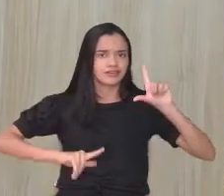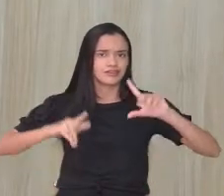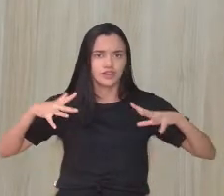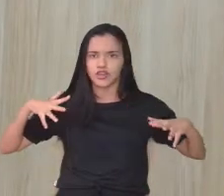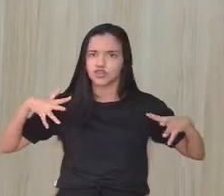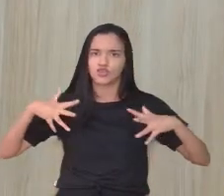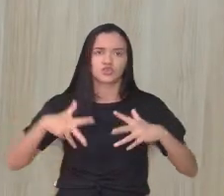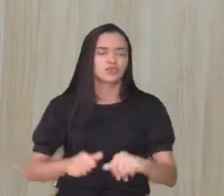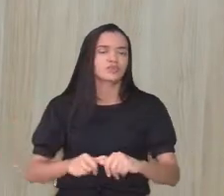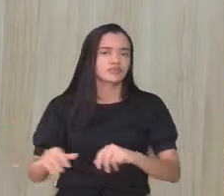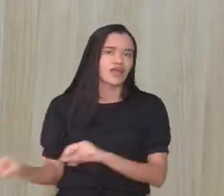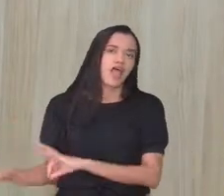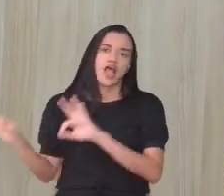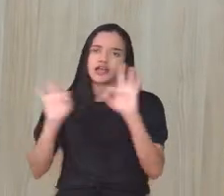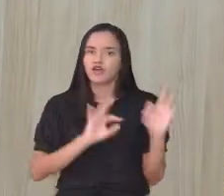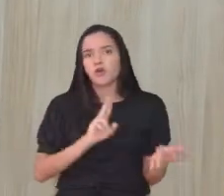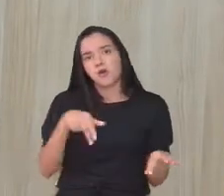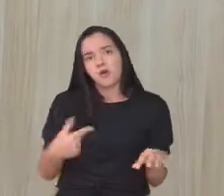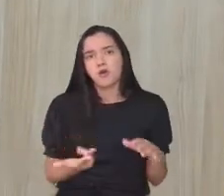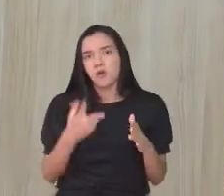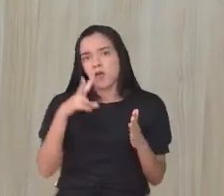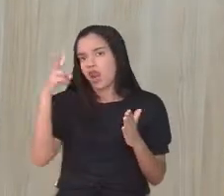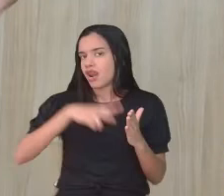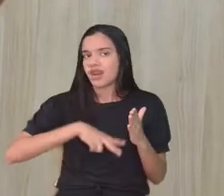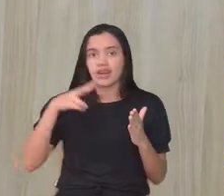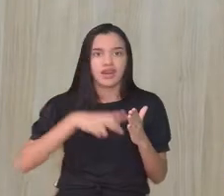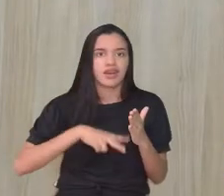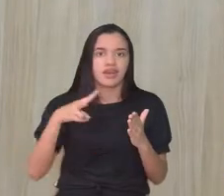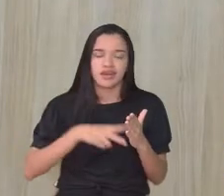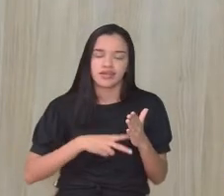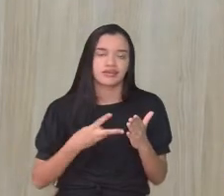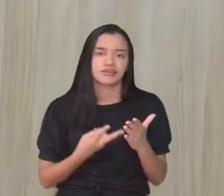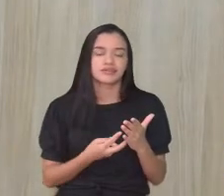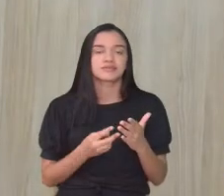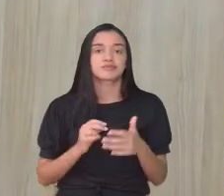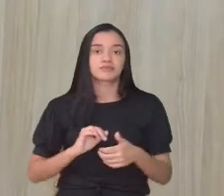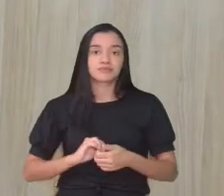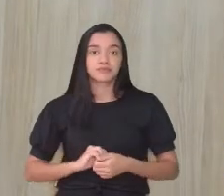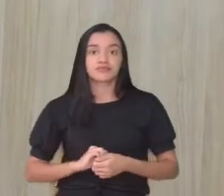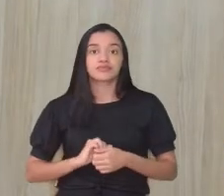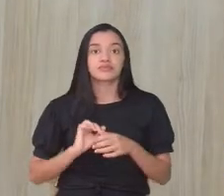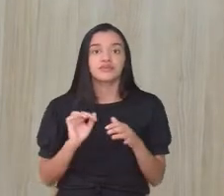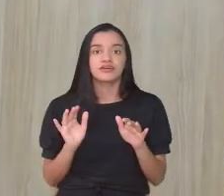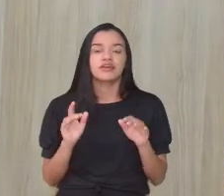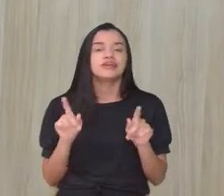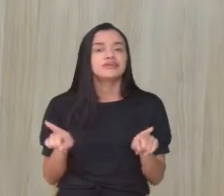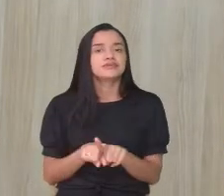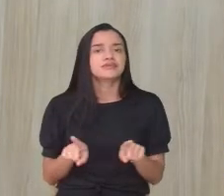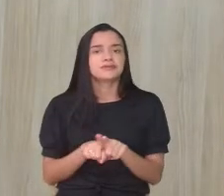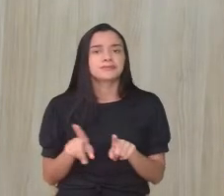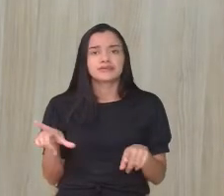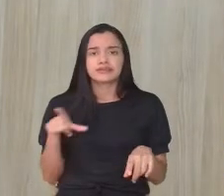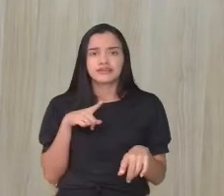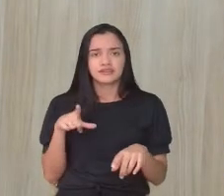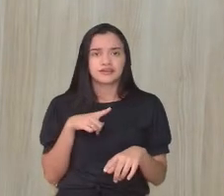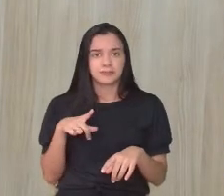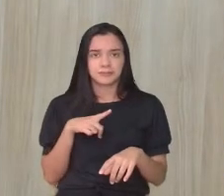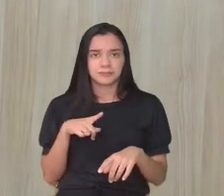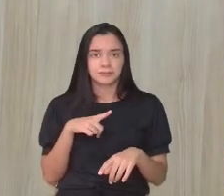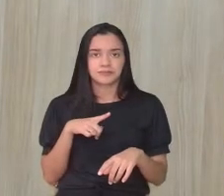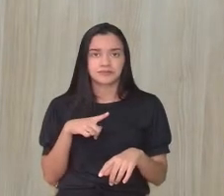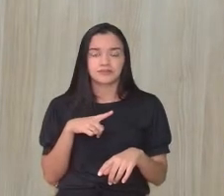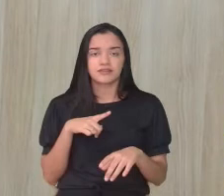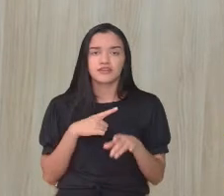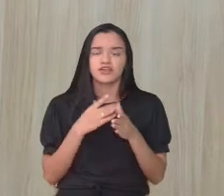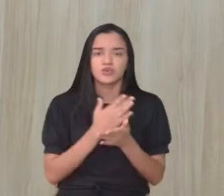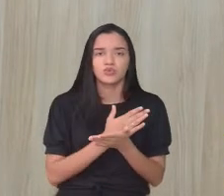já assistiu, ou já leu, ou já escutou alguma versão de Alice no País das Maravilhas. E aqui a gente tem, logo